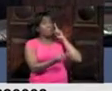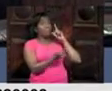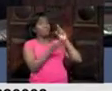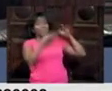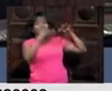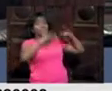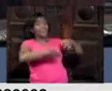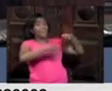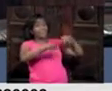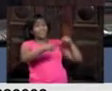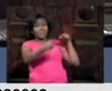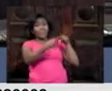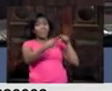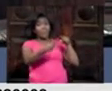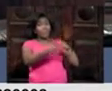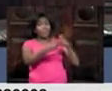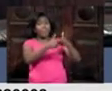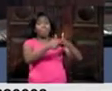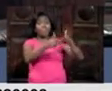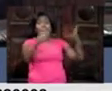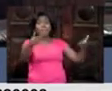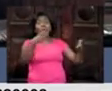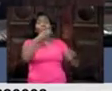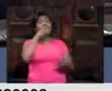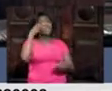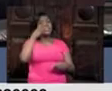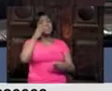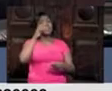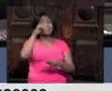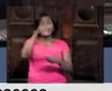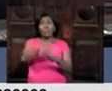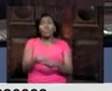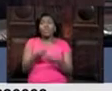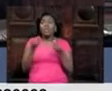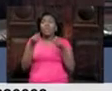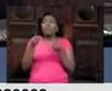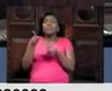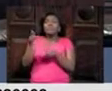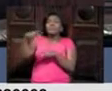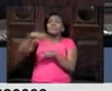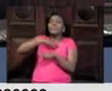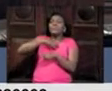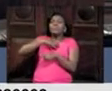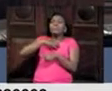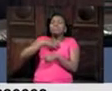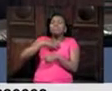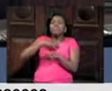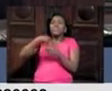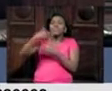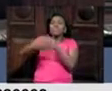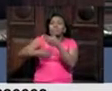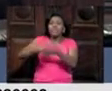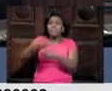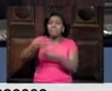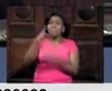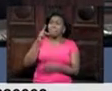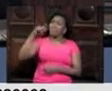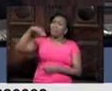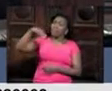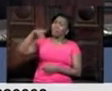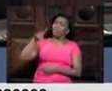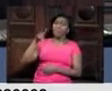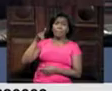surpresa, pela maioria da Câmara dos Deputados? Como reagiria Ulisses Guimarães diante do PMDB, que